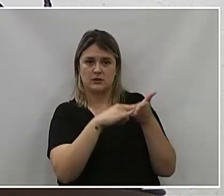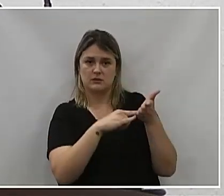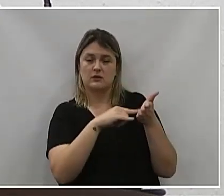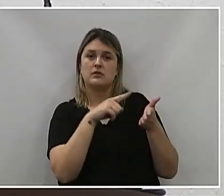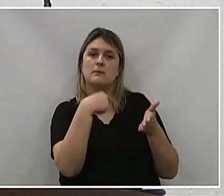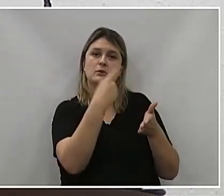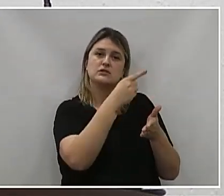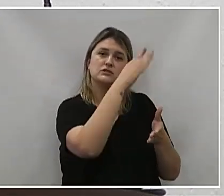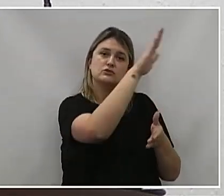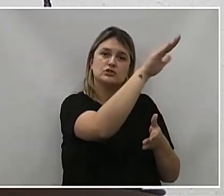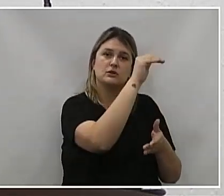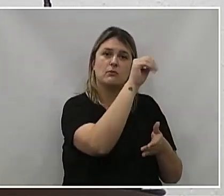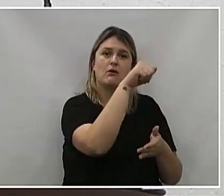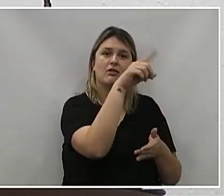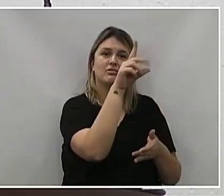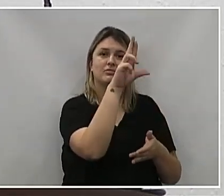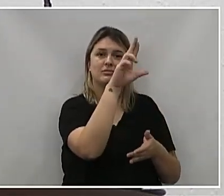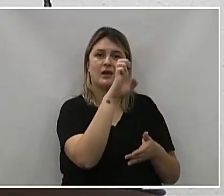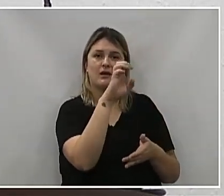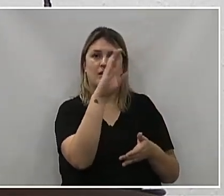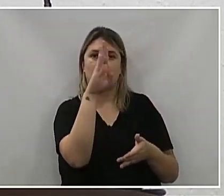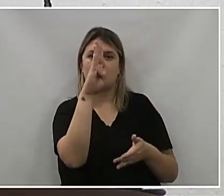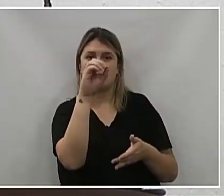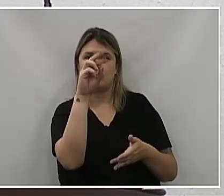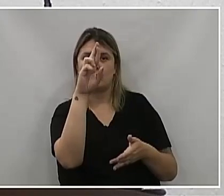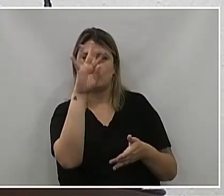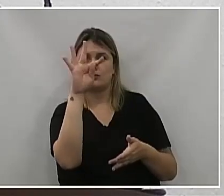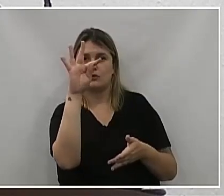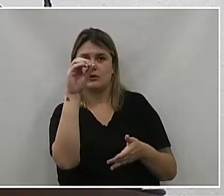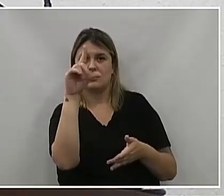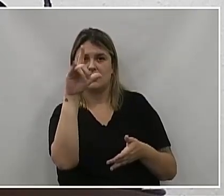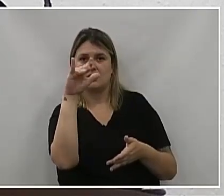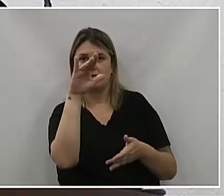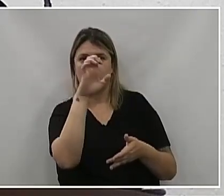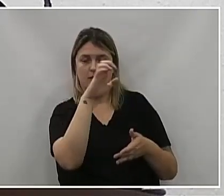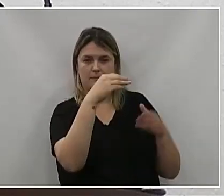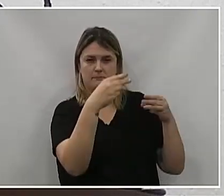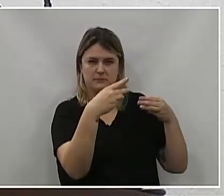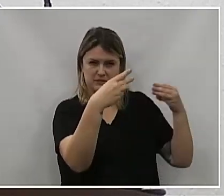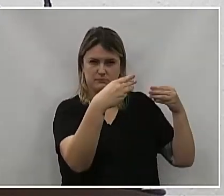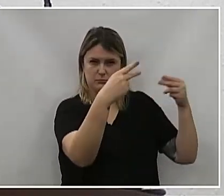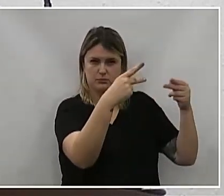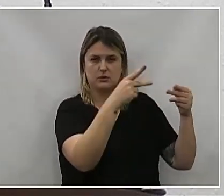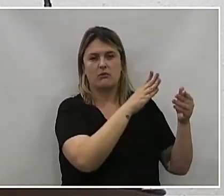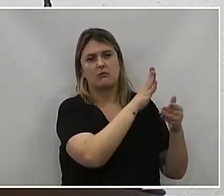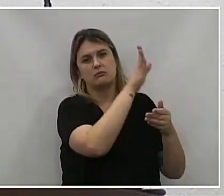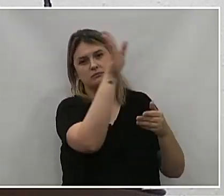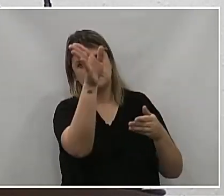o promotor André Bortolini para que ele vá para cima da prefeitura.